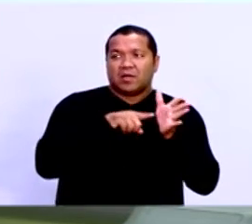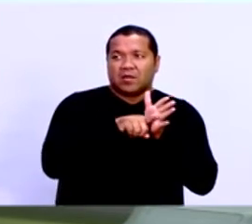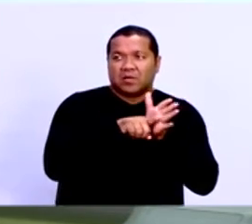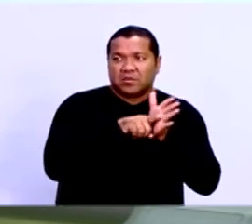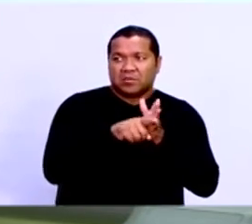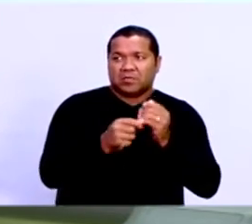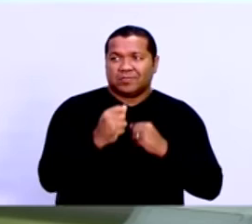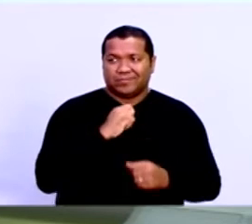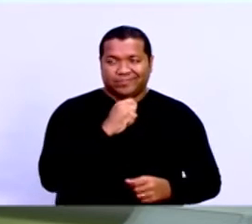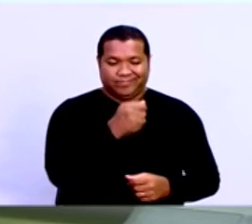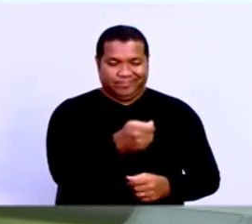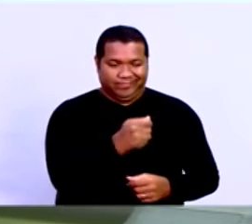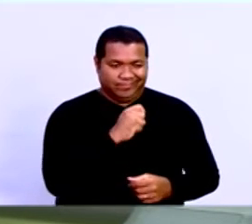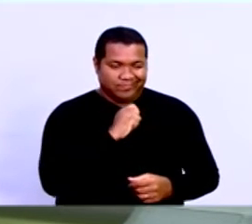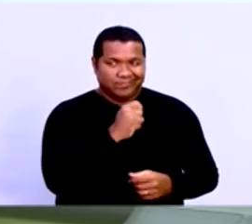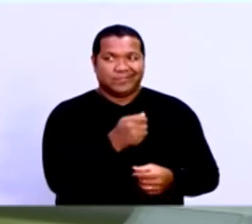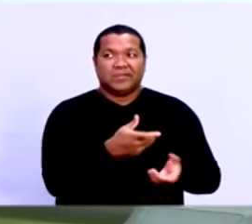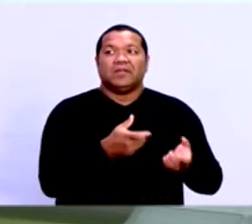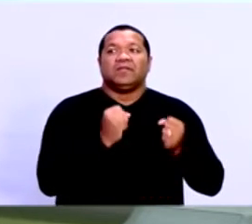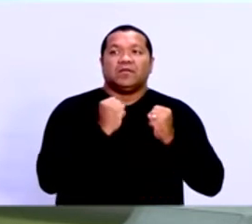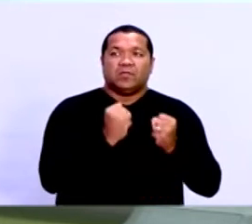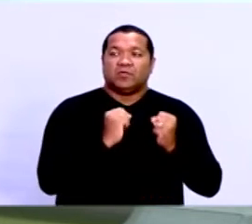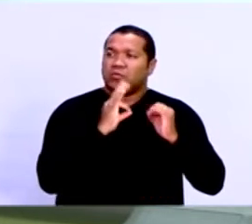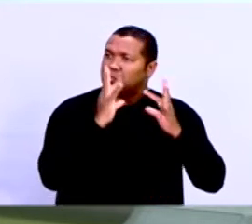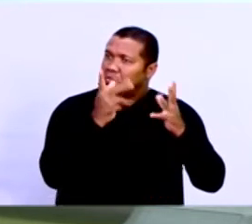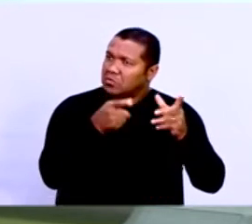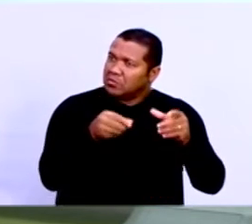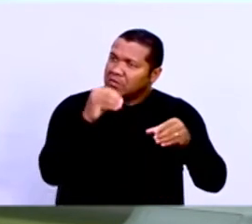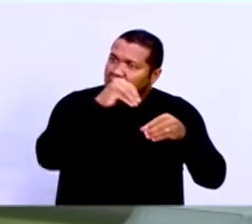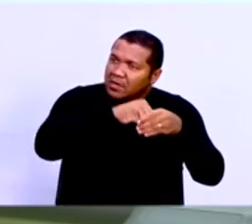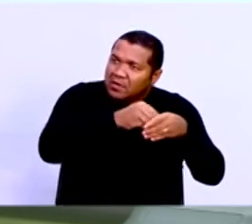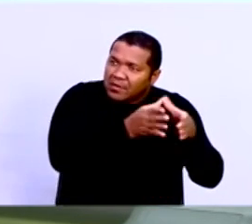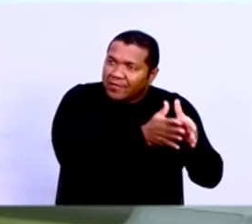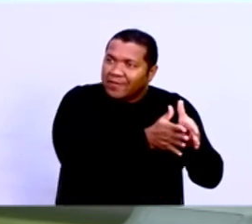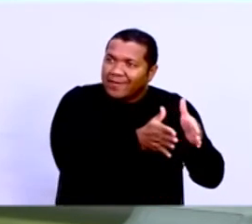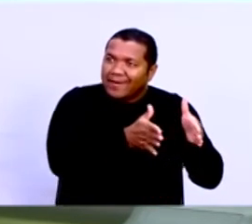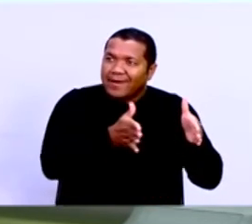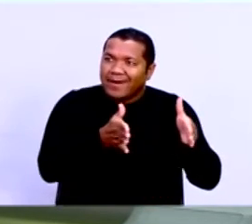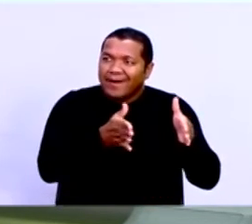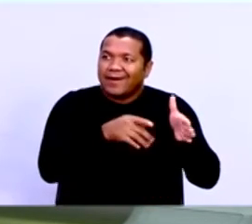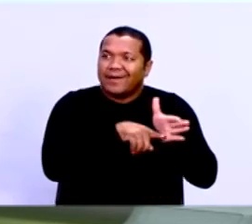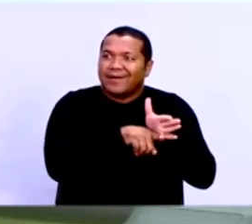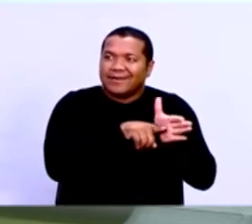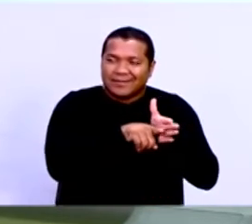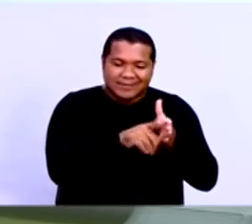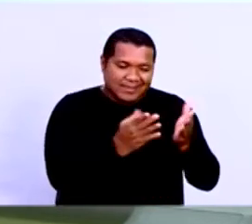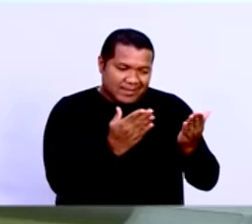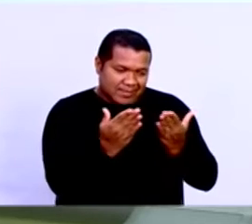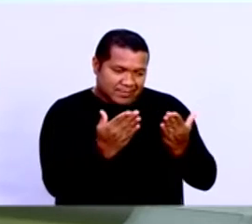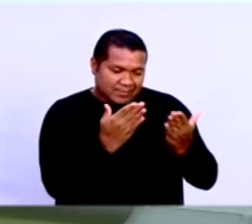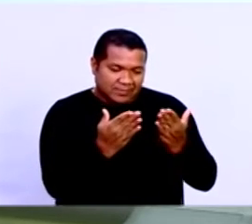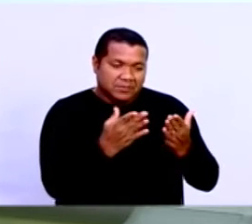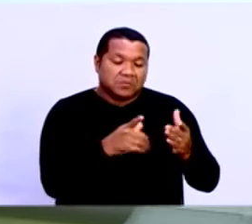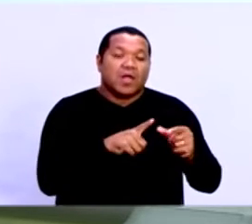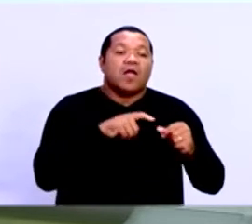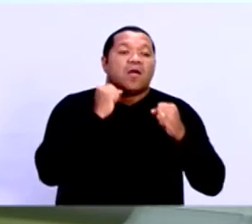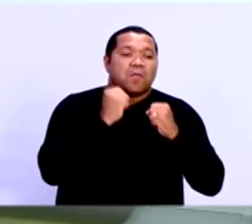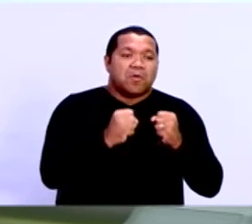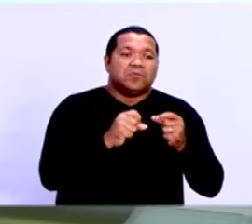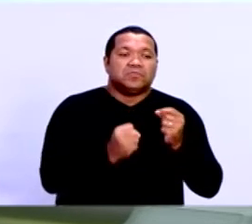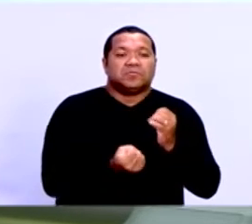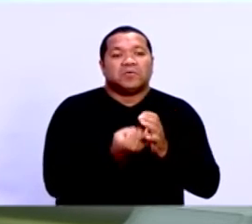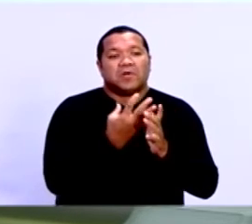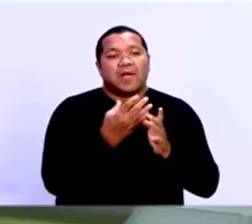dentro da fase de análise de requisitos eu vou utilizar a técnica de entrevista eu posso utilizar o questionário